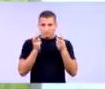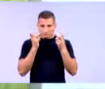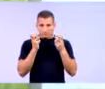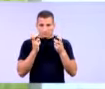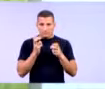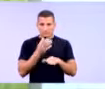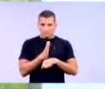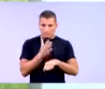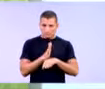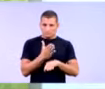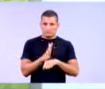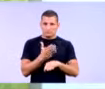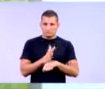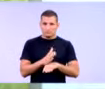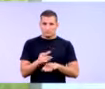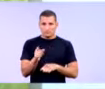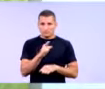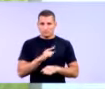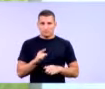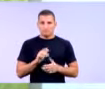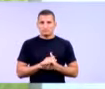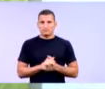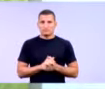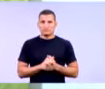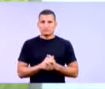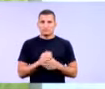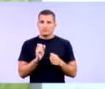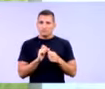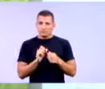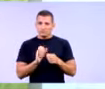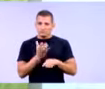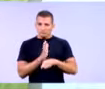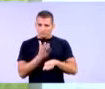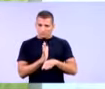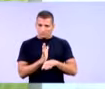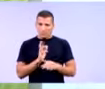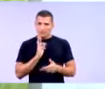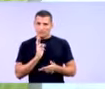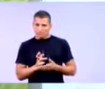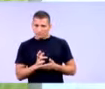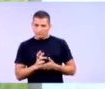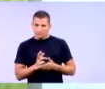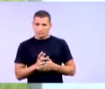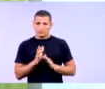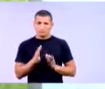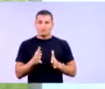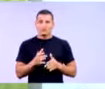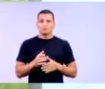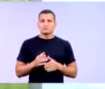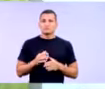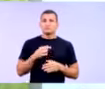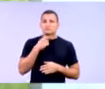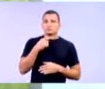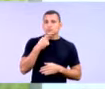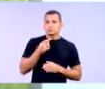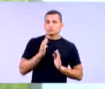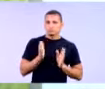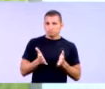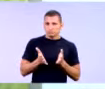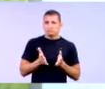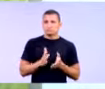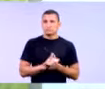uma atividade que vocês, ao mesmo tempo que fizessem as respostas, já estivessem aí tirando as próprias dúvidas, né? E agora